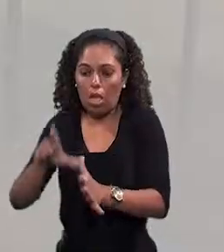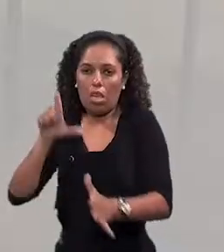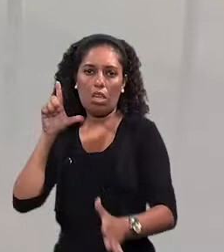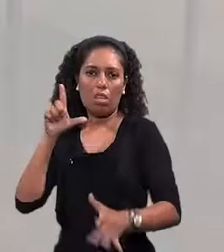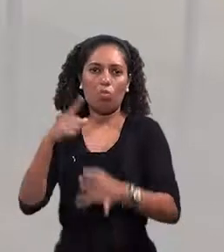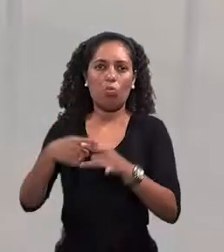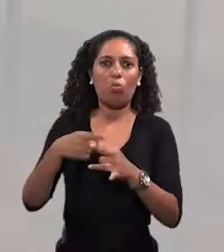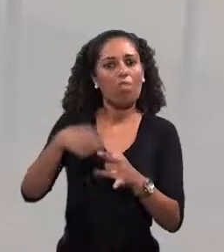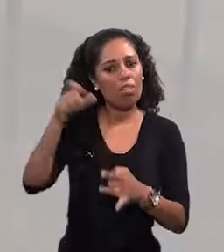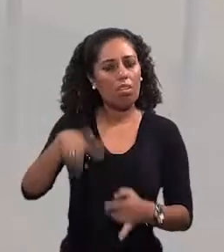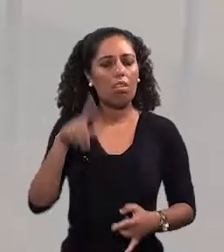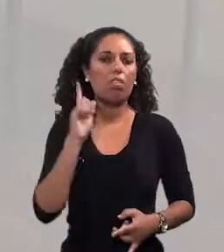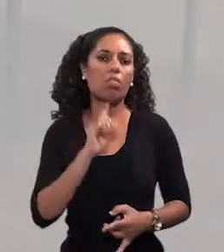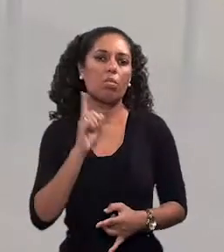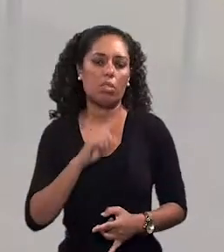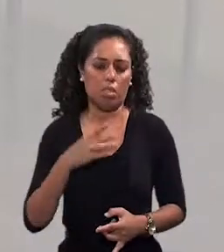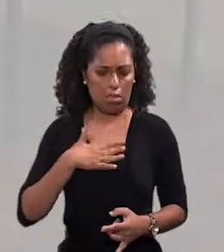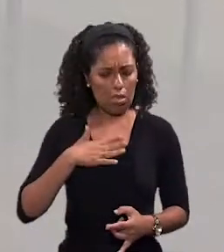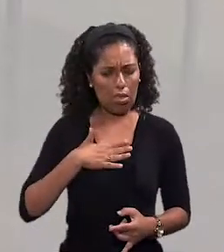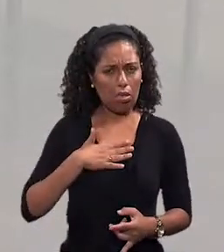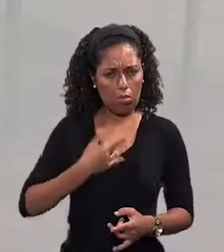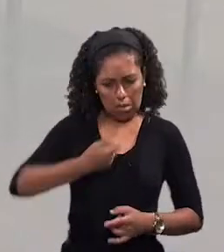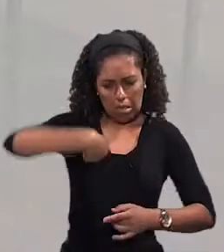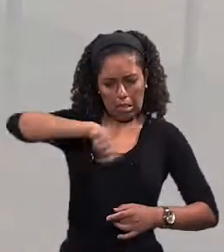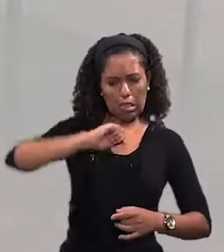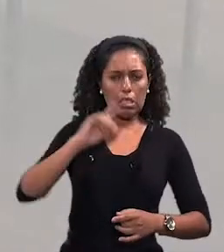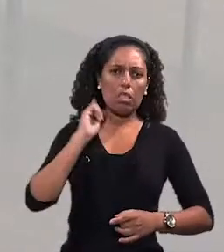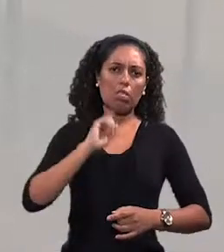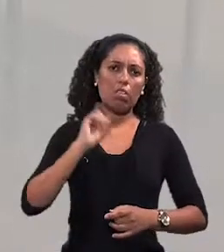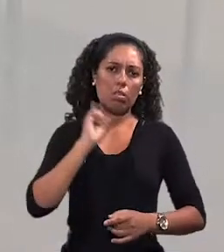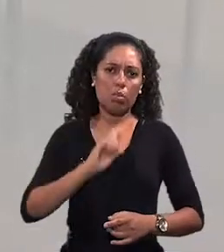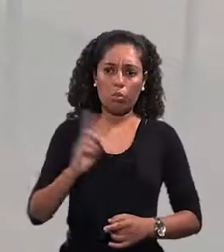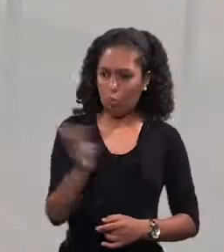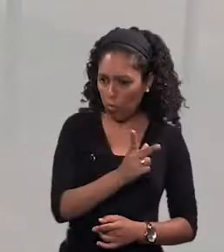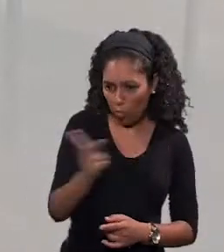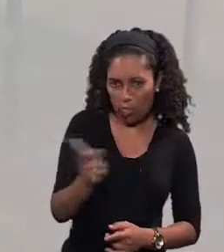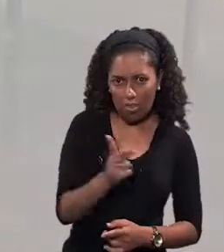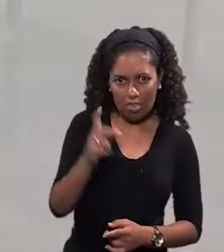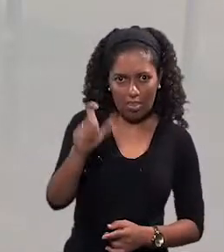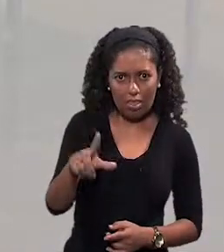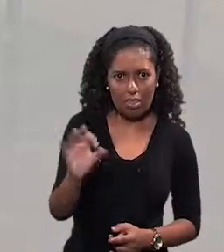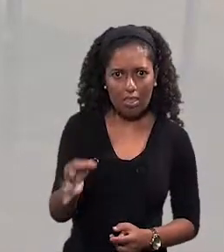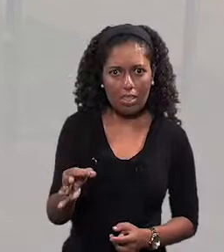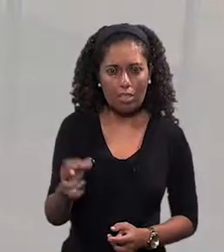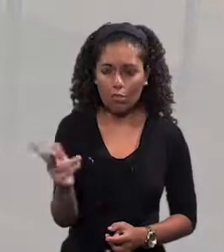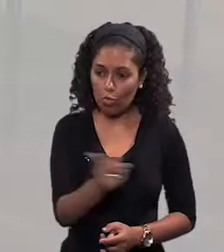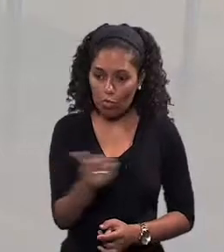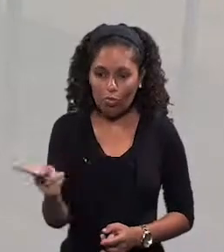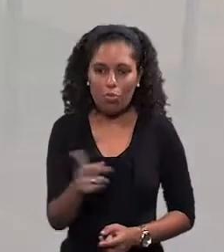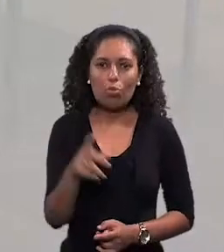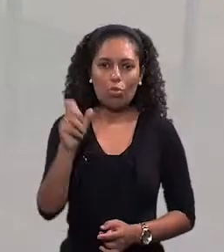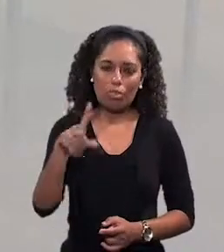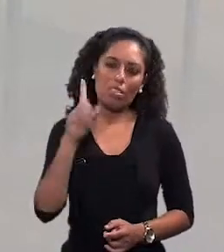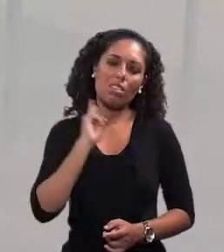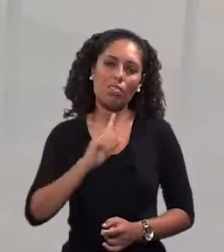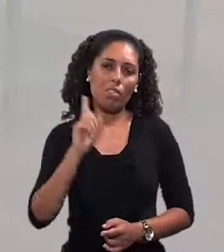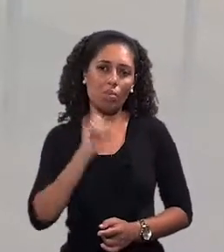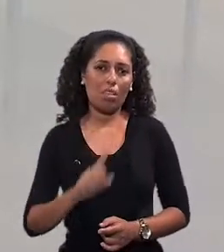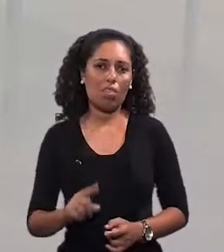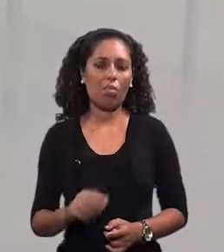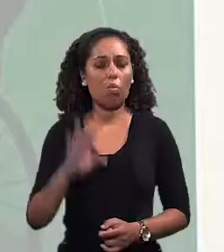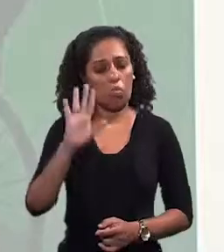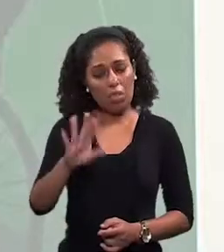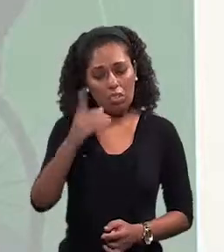era o Flamengo, etc. Eu sou flamenguista, né? Temos 2, inclusive. O deputado Renan também dois campeões, afinal. Com certeza, é